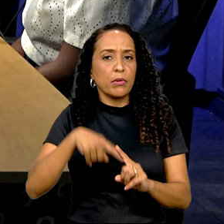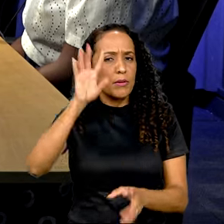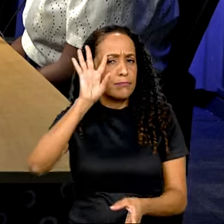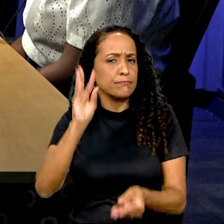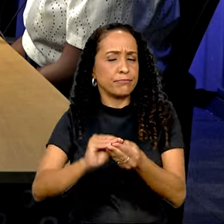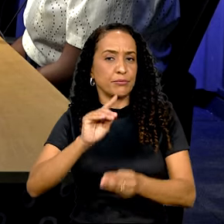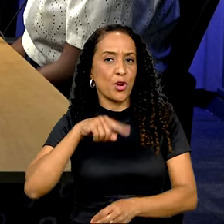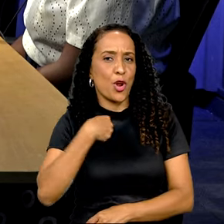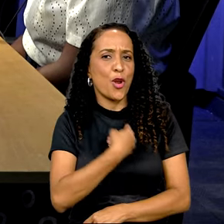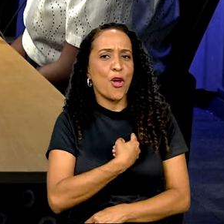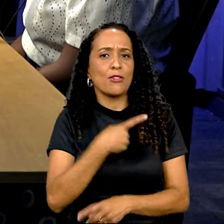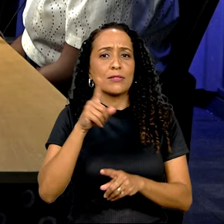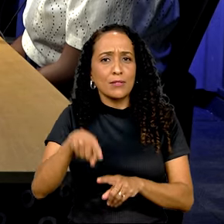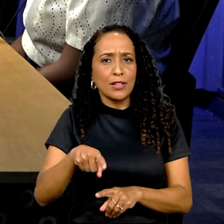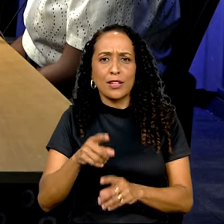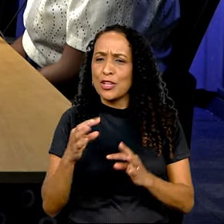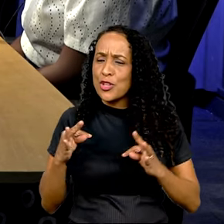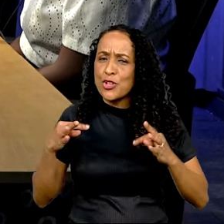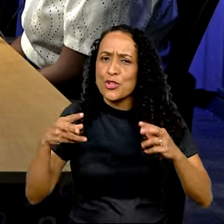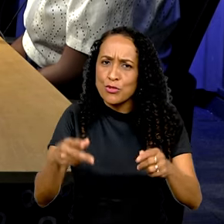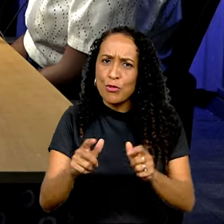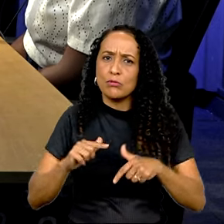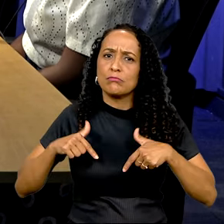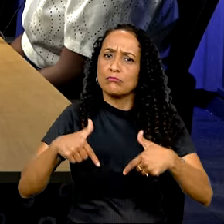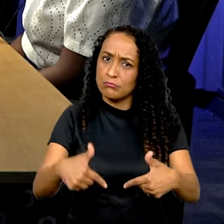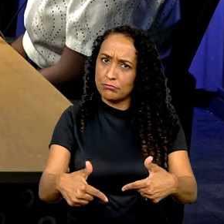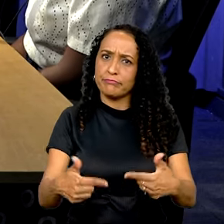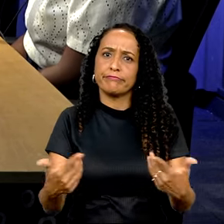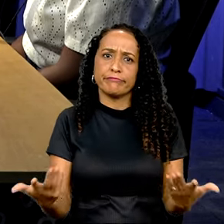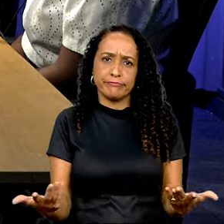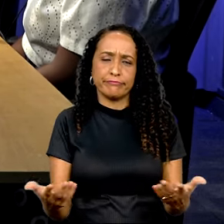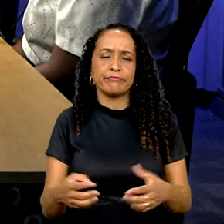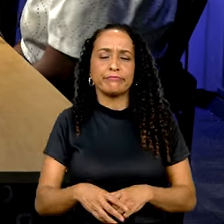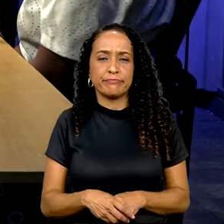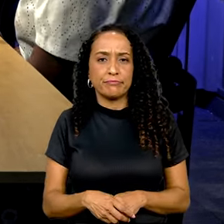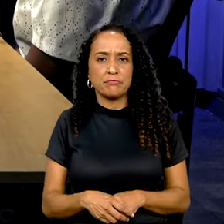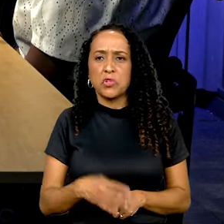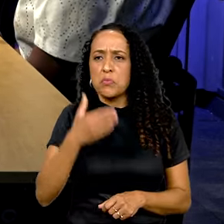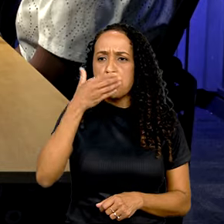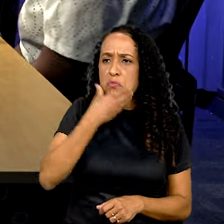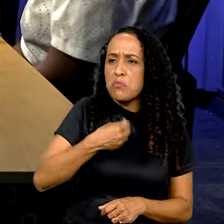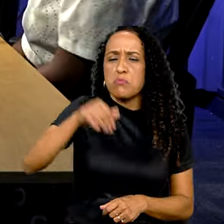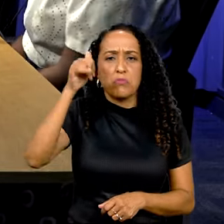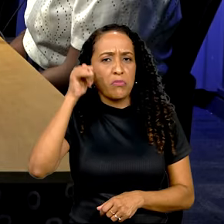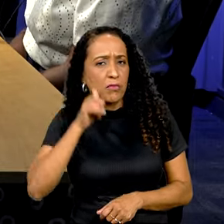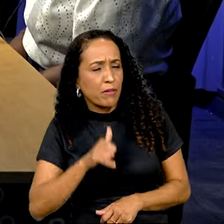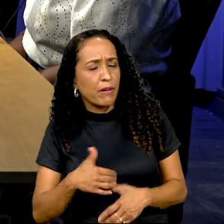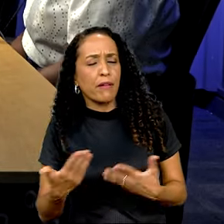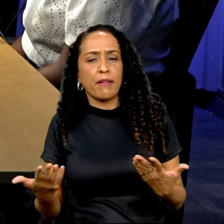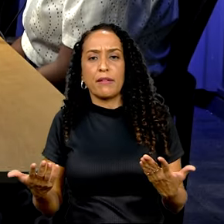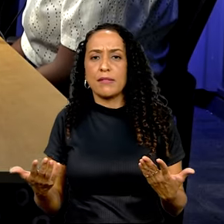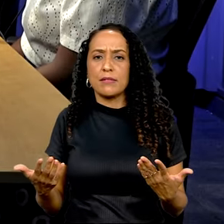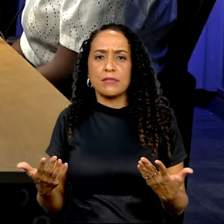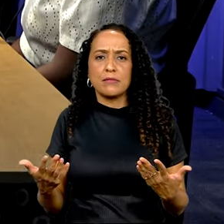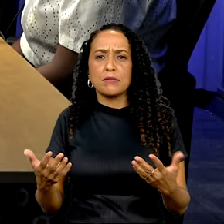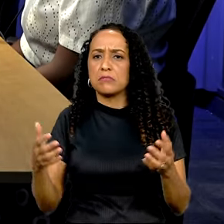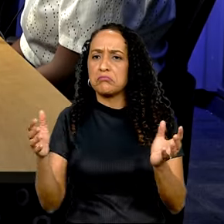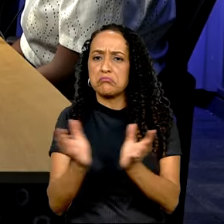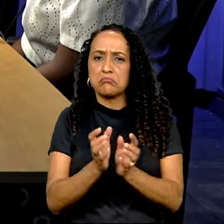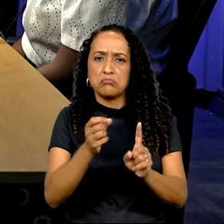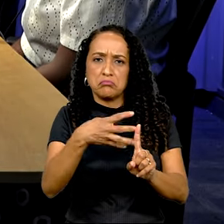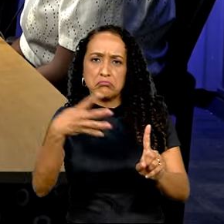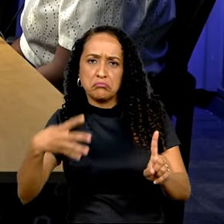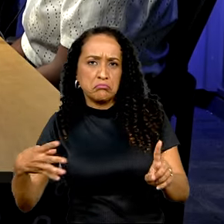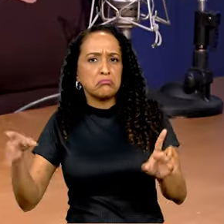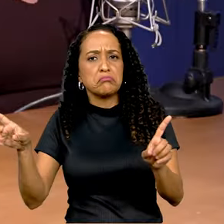compreensão Nossa aqui que a gente quer todo mundo junto mulheres homens não é a turma